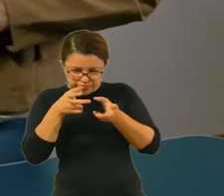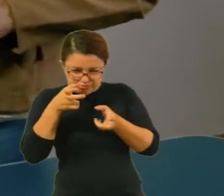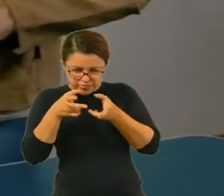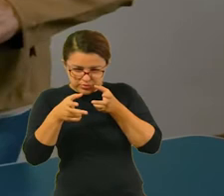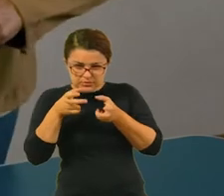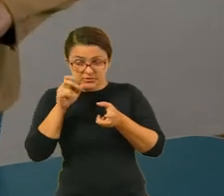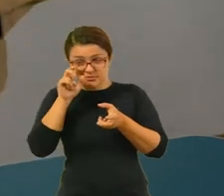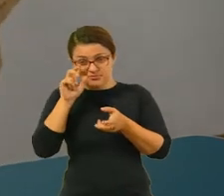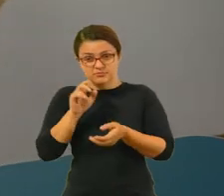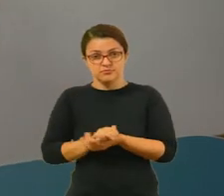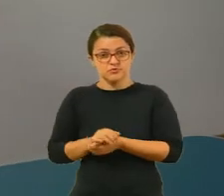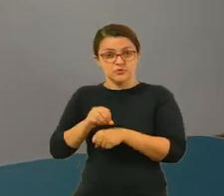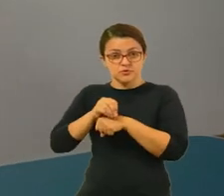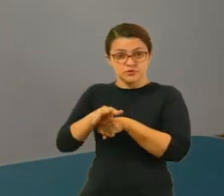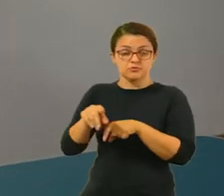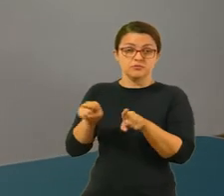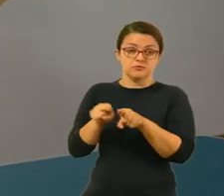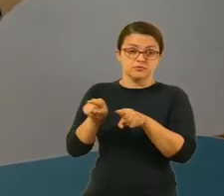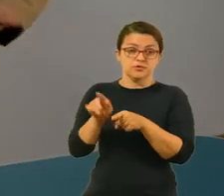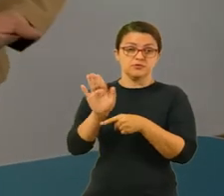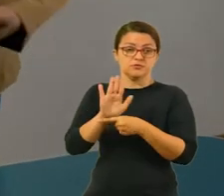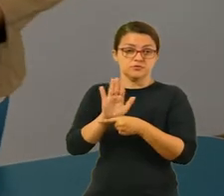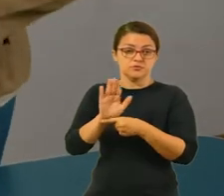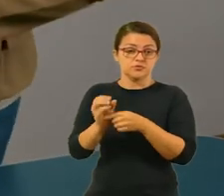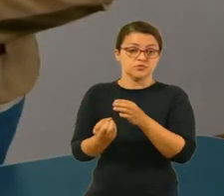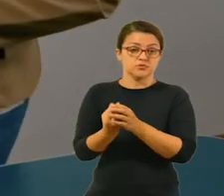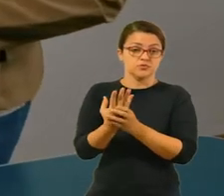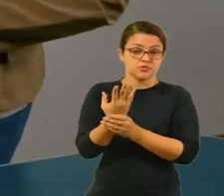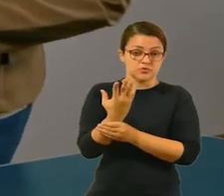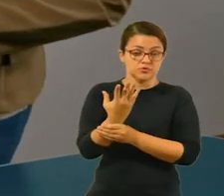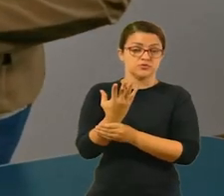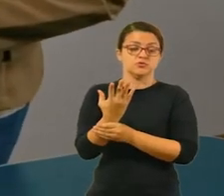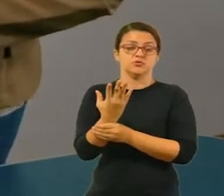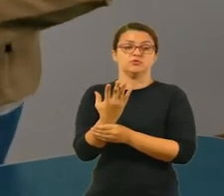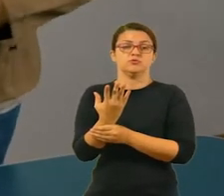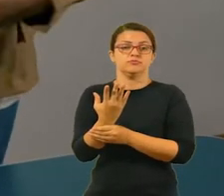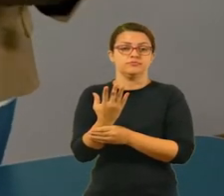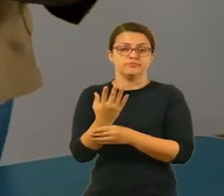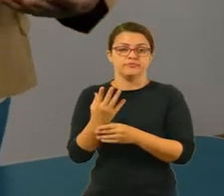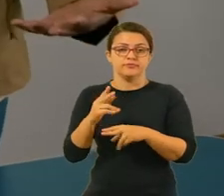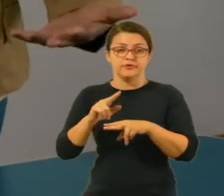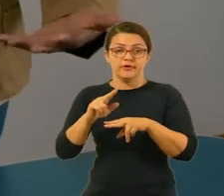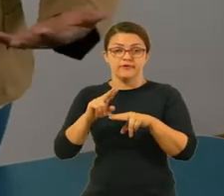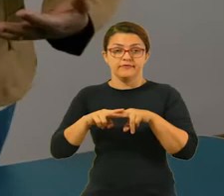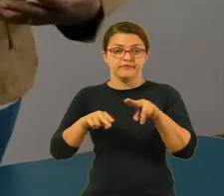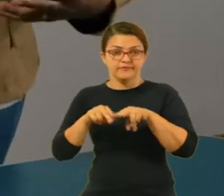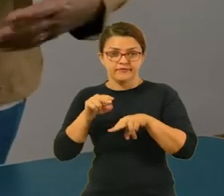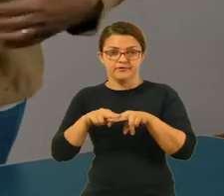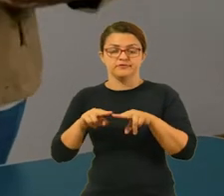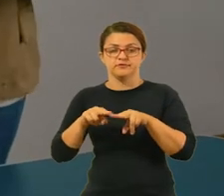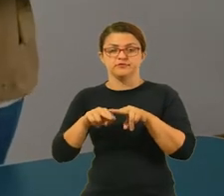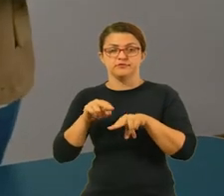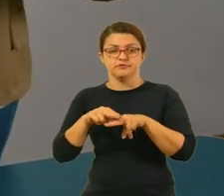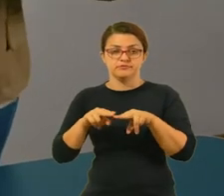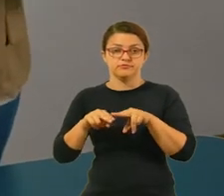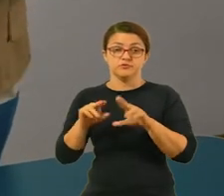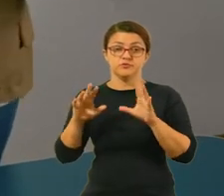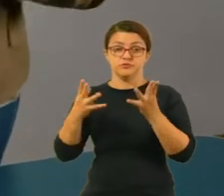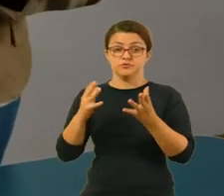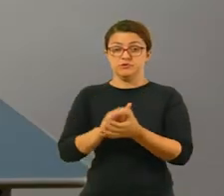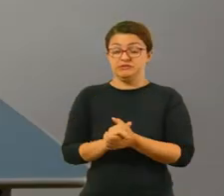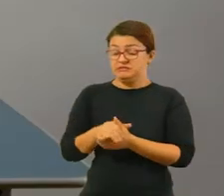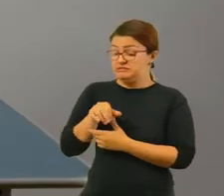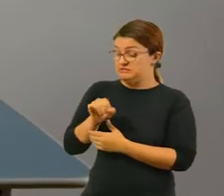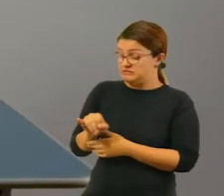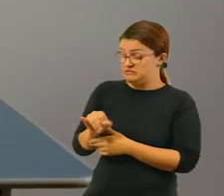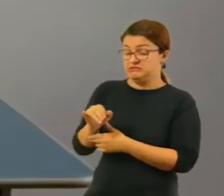entender o texto. Nós temos aí uma sugestão de vídeo também, que é a origem da festa junina e que é muito legal. Então, a criança